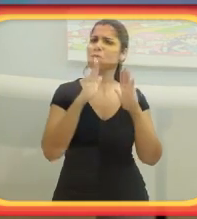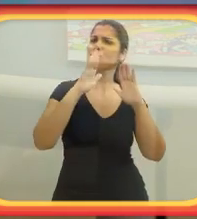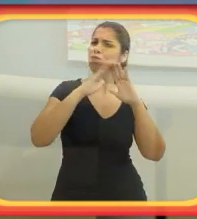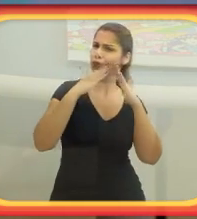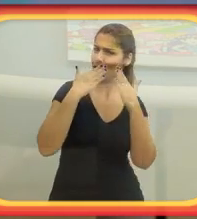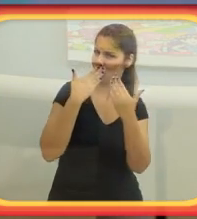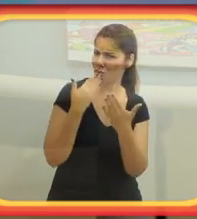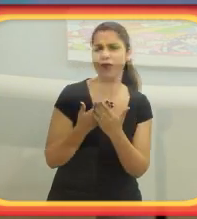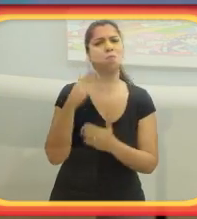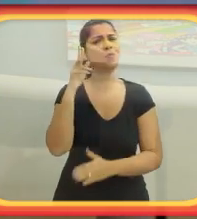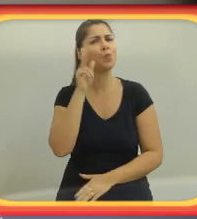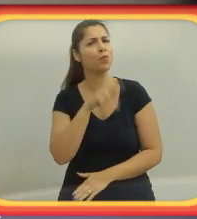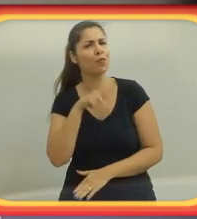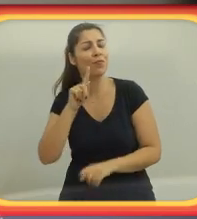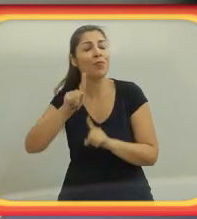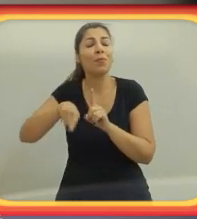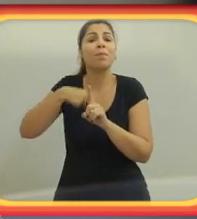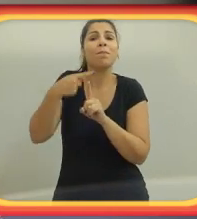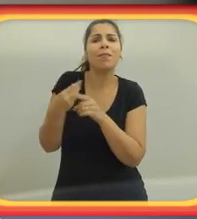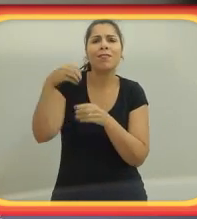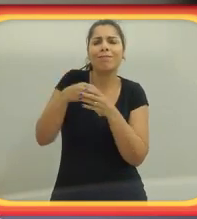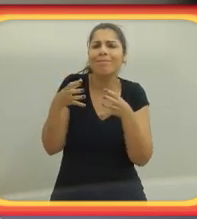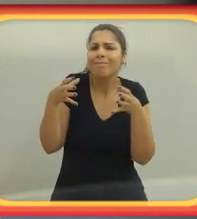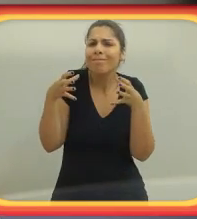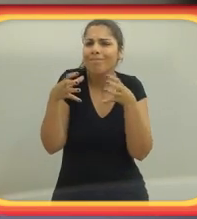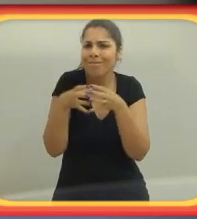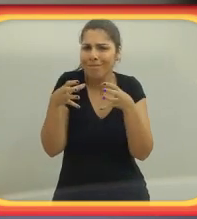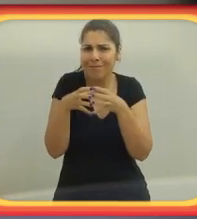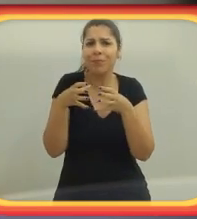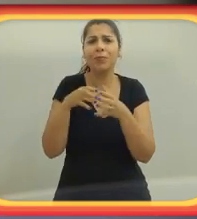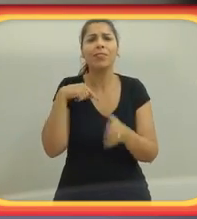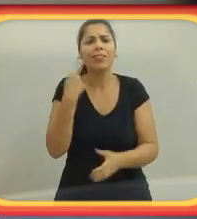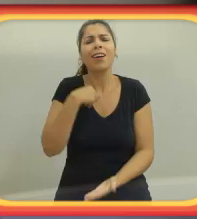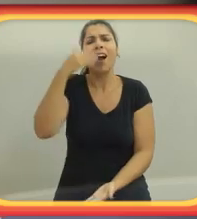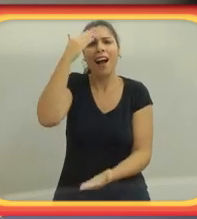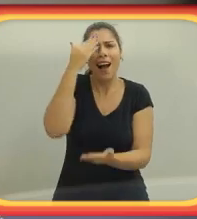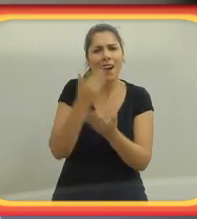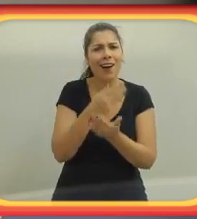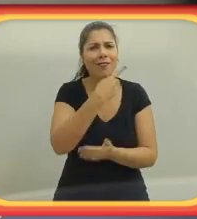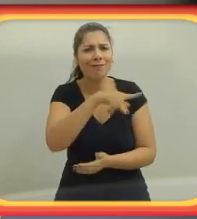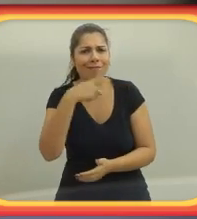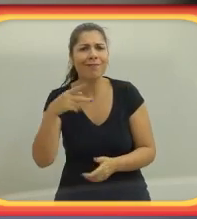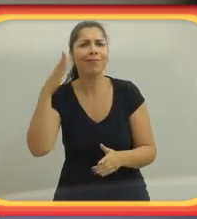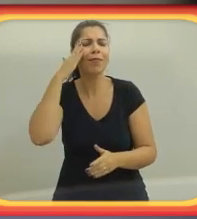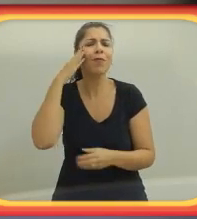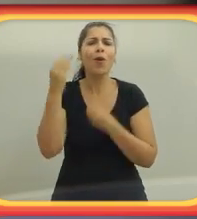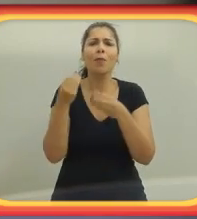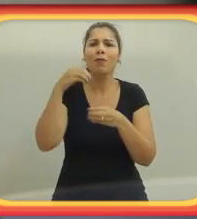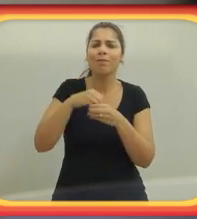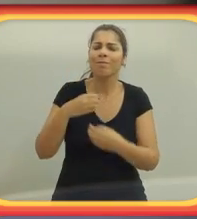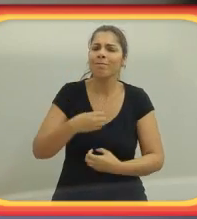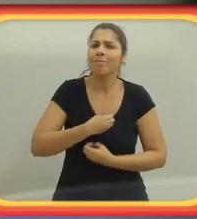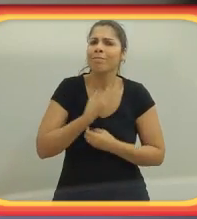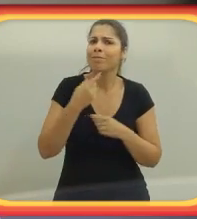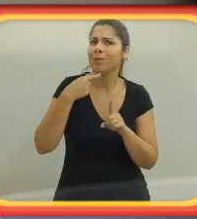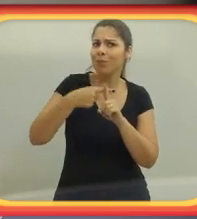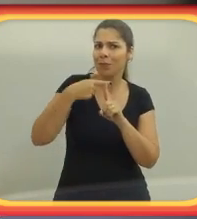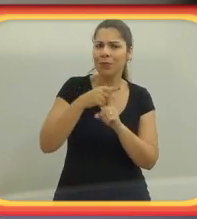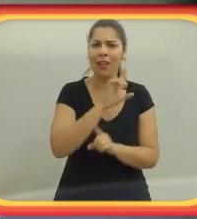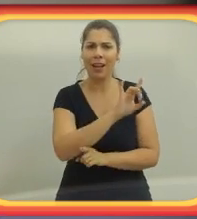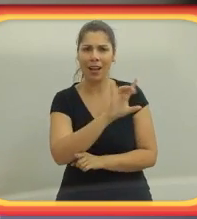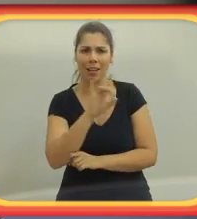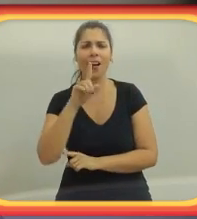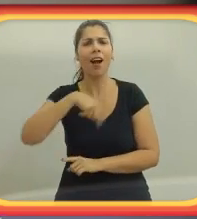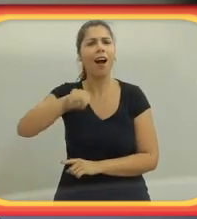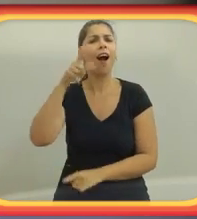escola, professores, mas o fruto é esse aí, a gente acreditar neles e saber que dentro da expectativa de cada um,